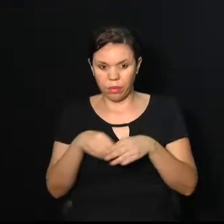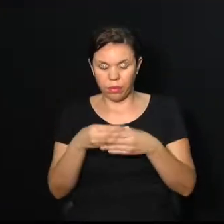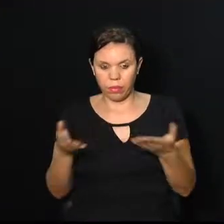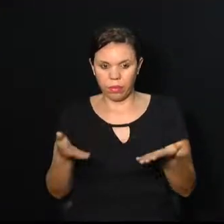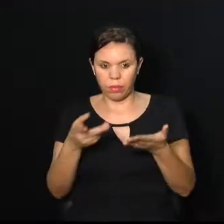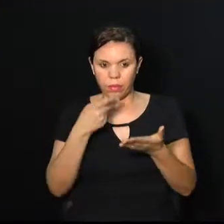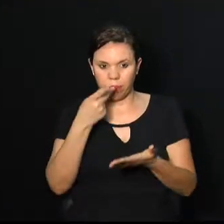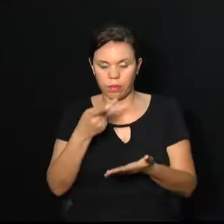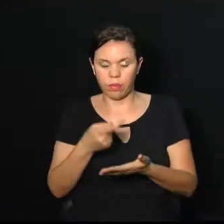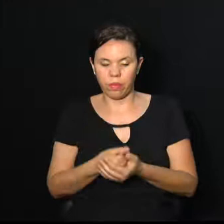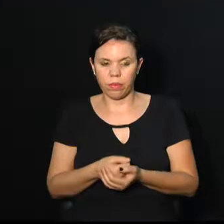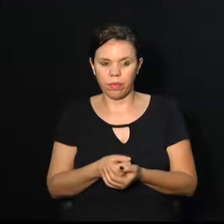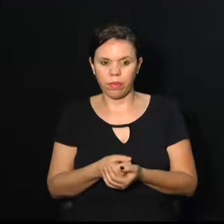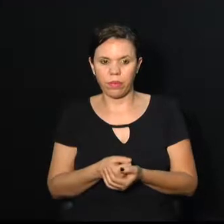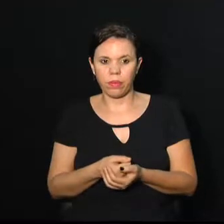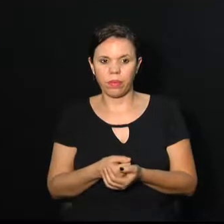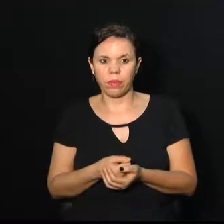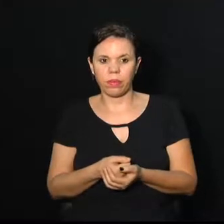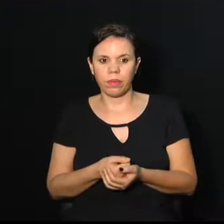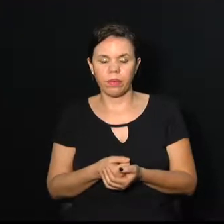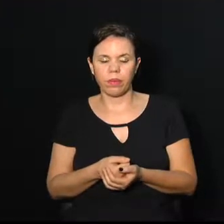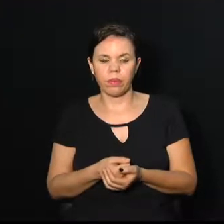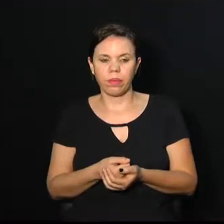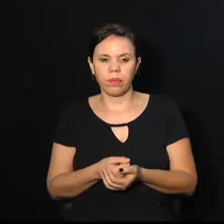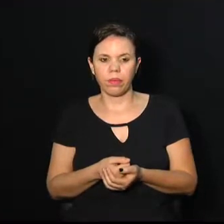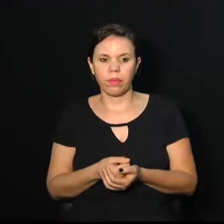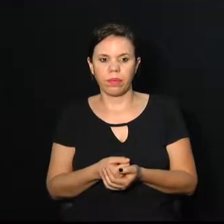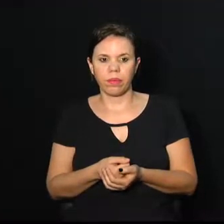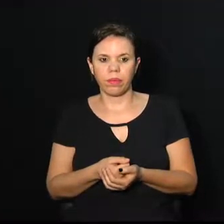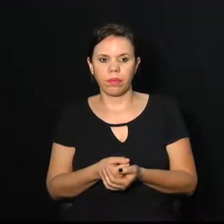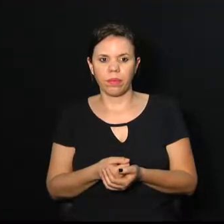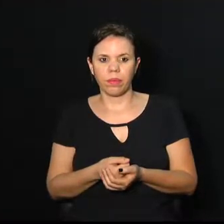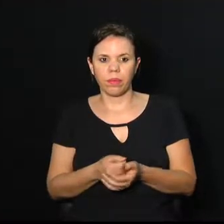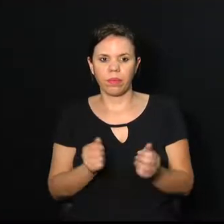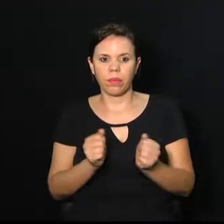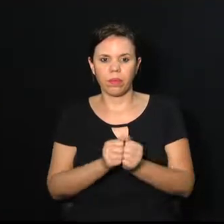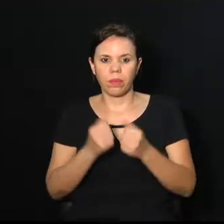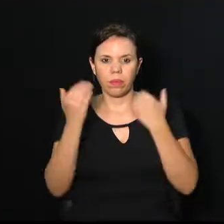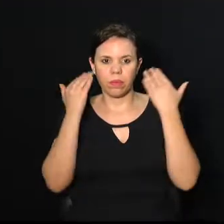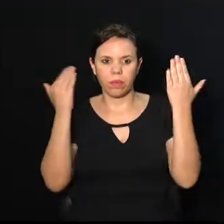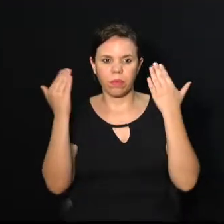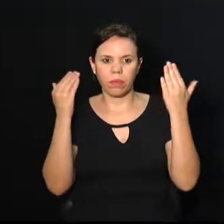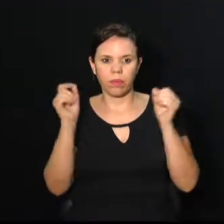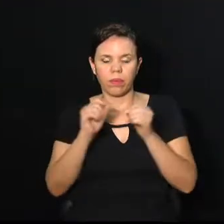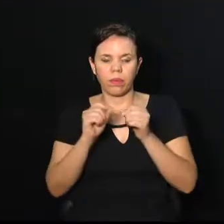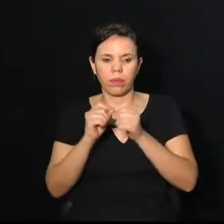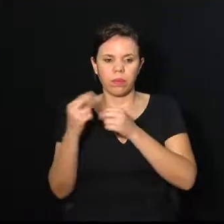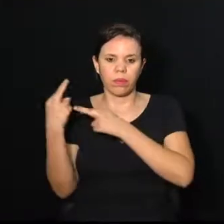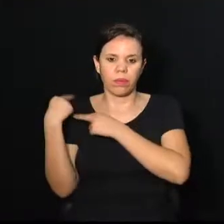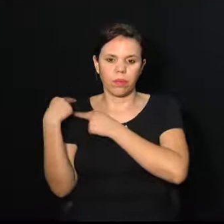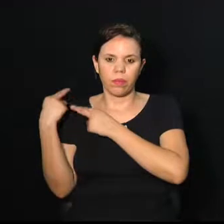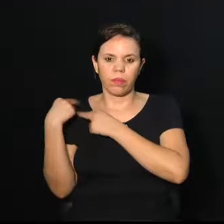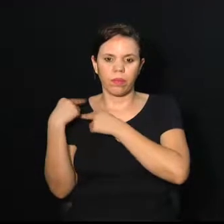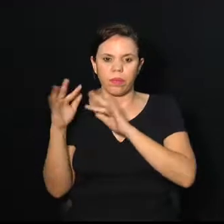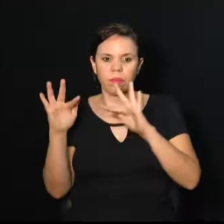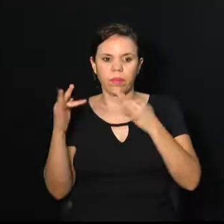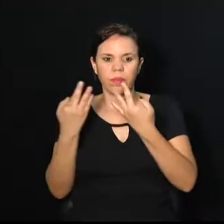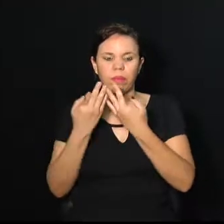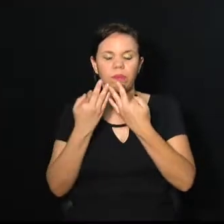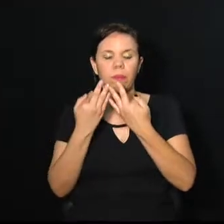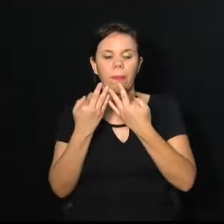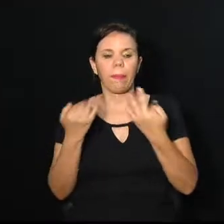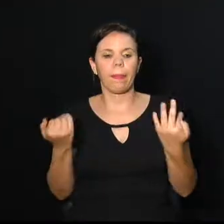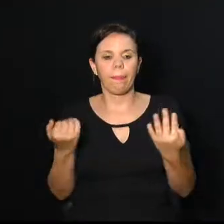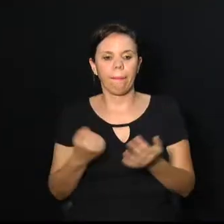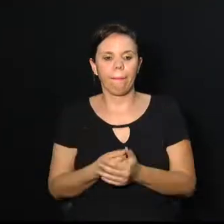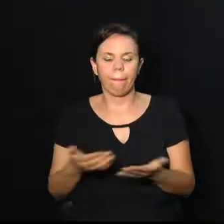bastante, né? Enfim, e aí a gente, junto com a psicóloga, a gente faz aquela responsabilização familiar, trazer a